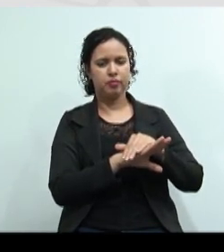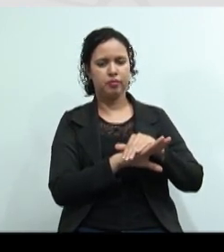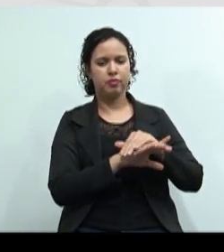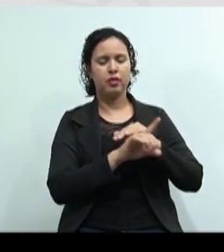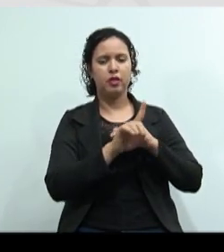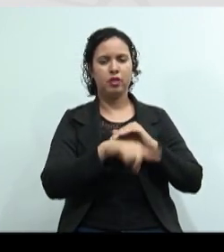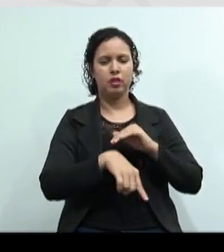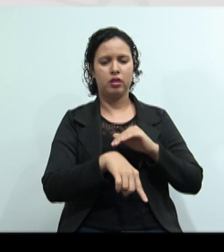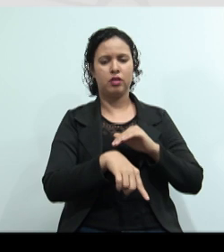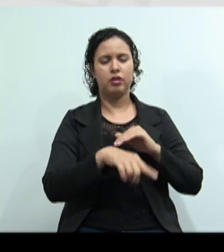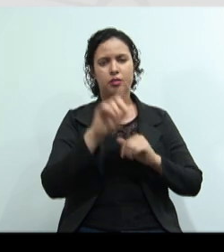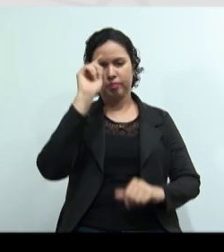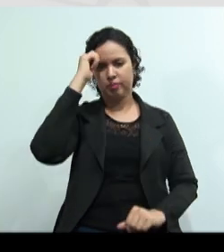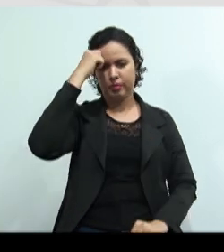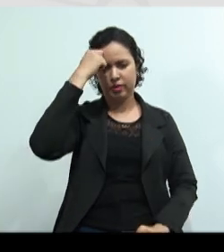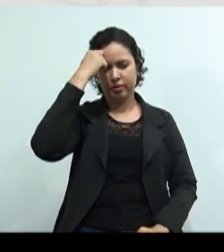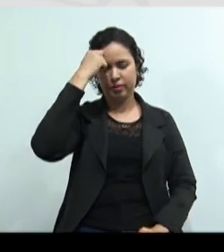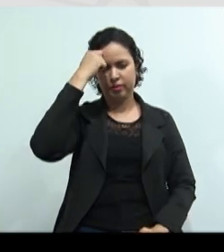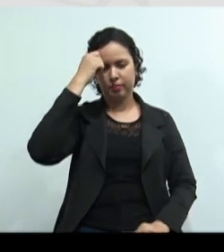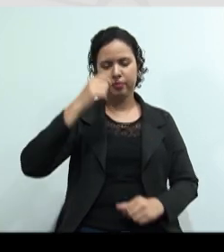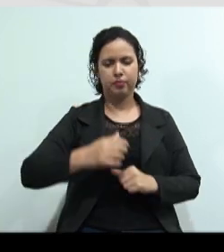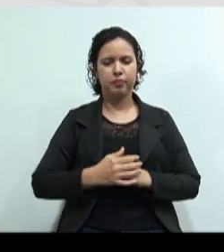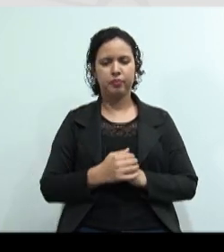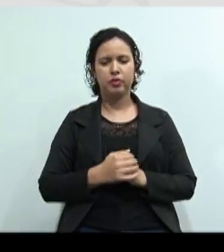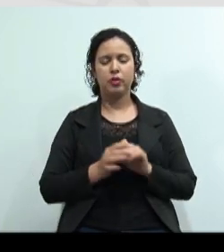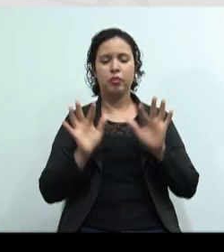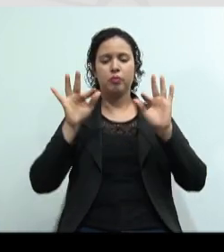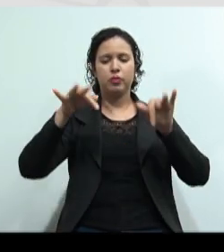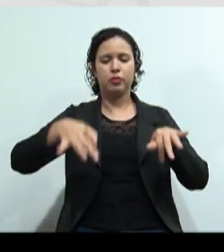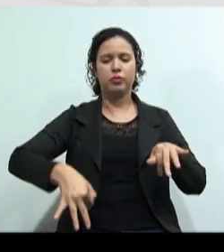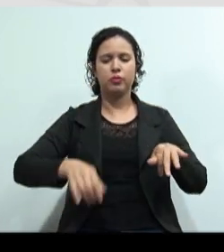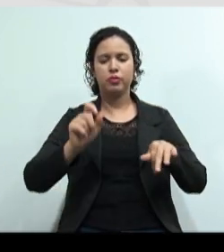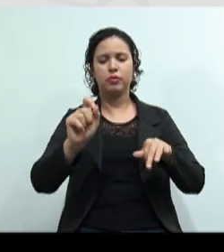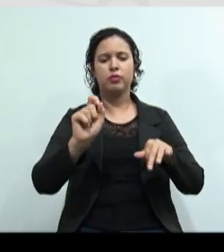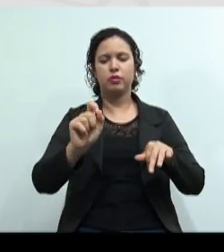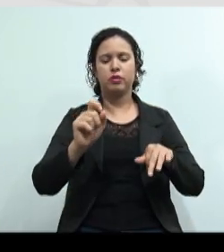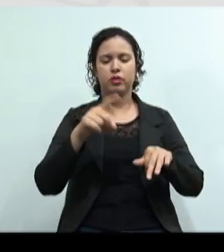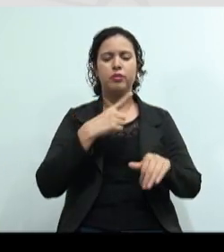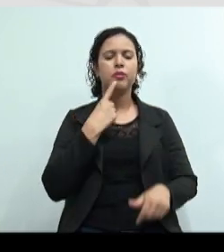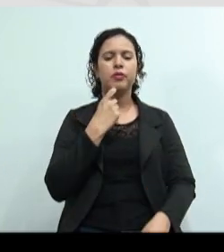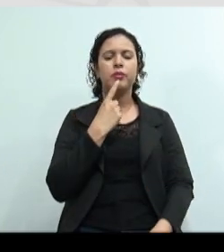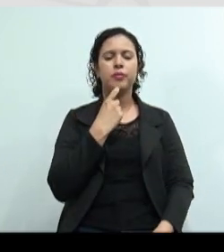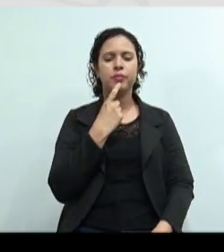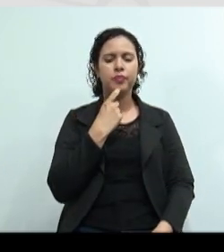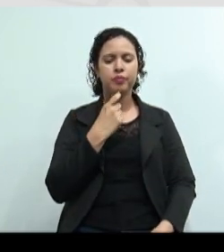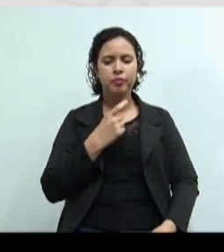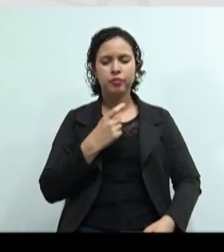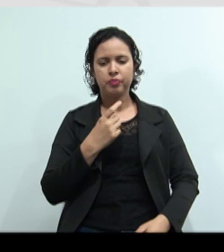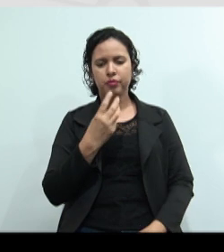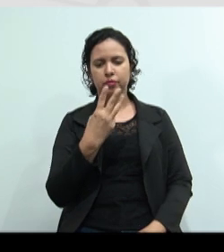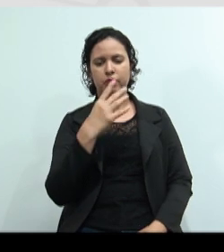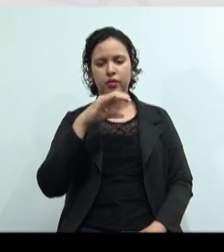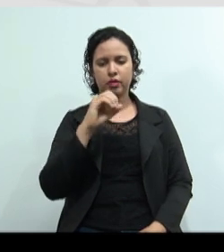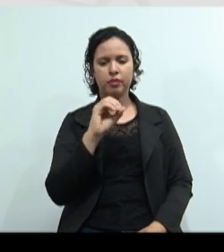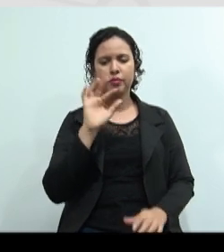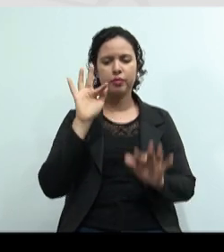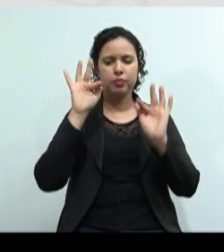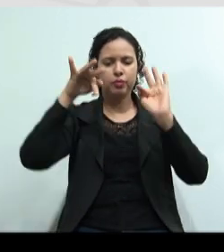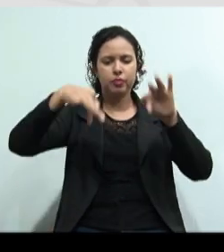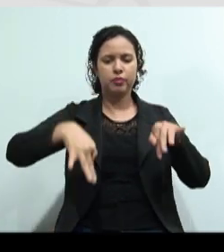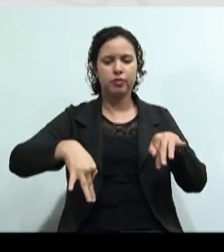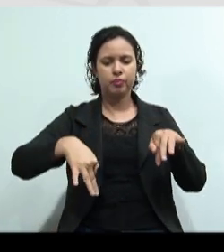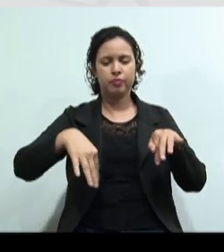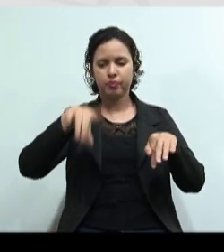está de pretinho. Qual que entrou por último? O que está de vermelho. Então, 30, o saldo final